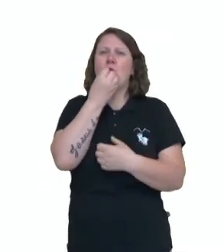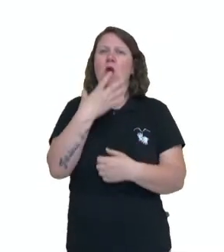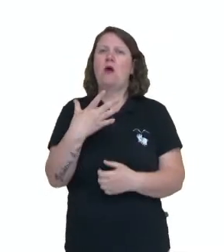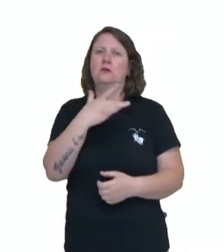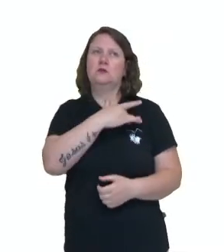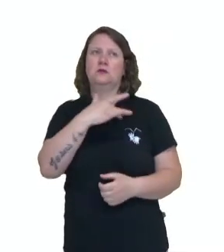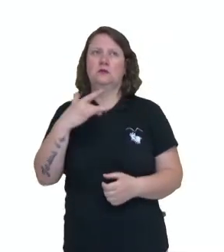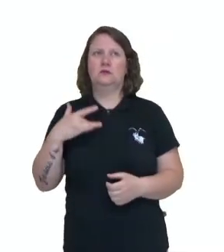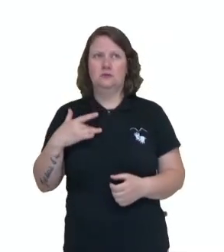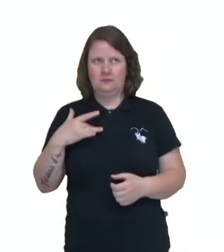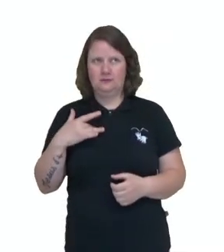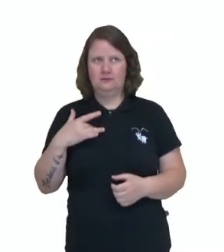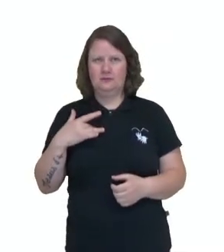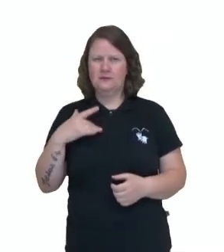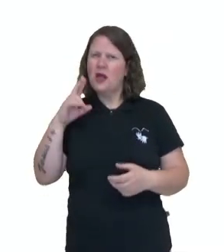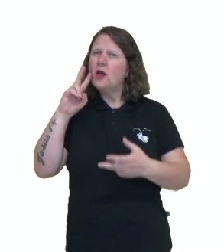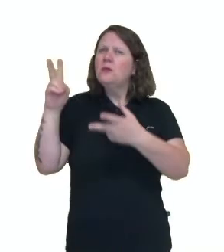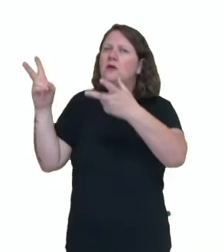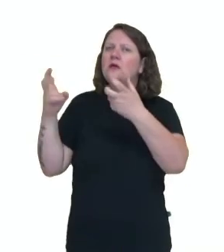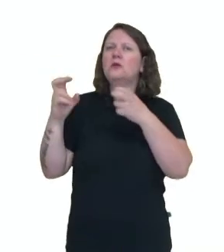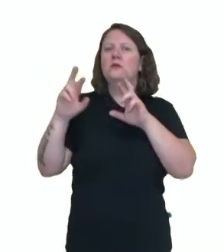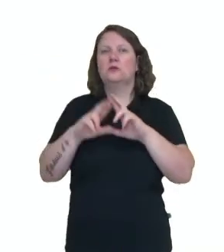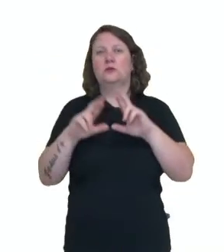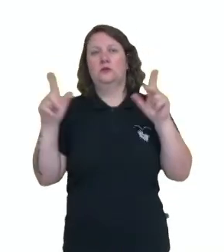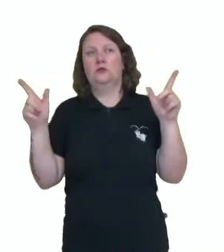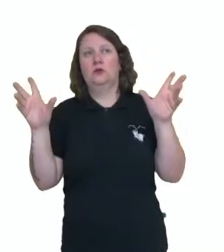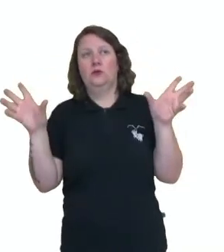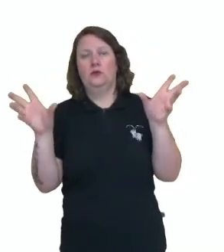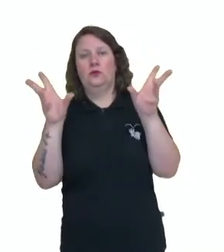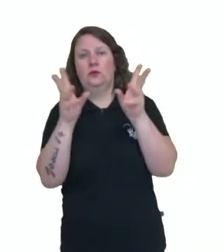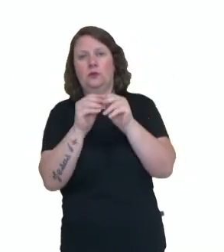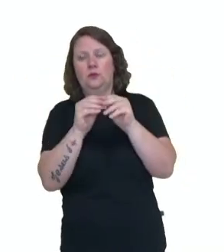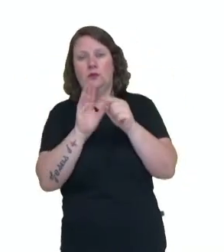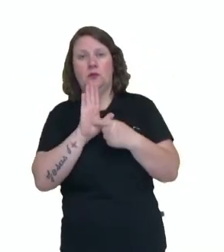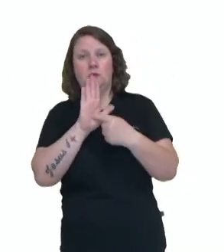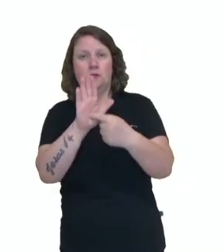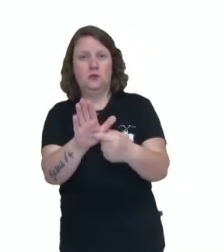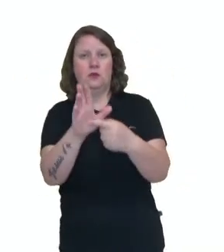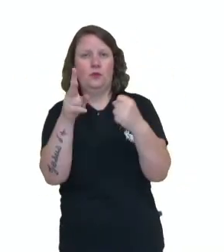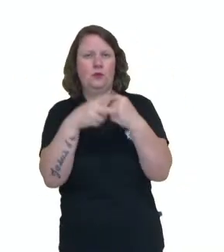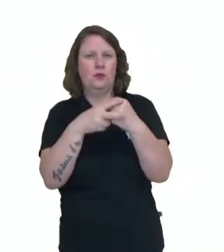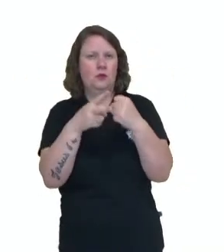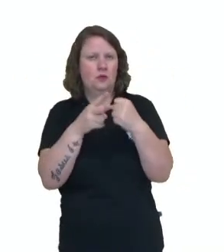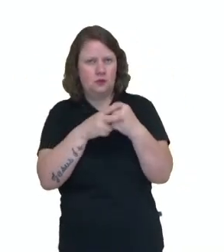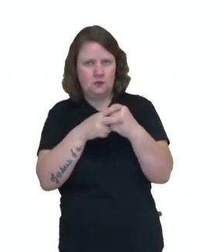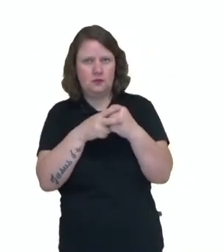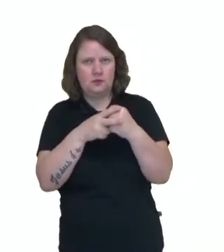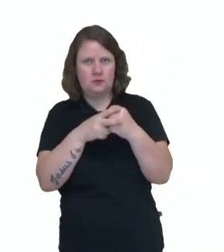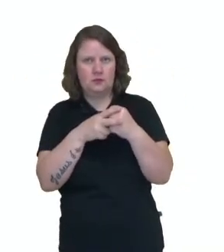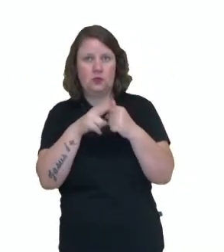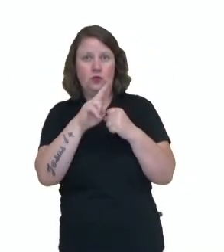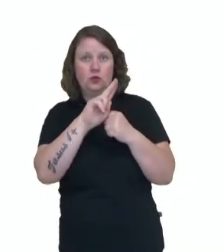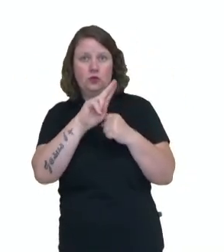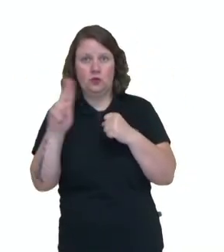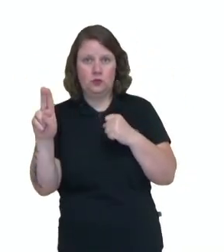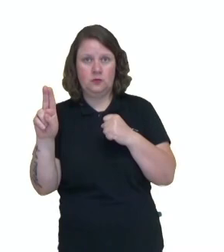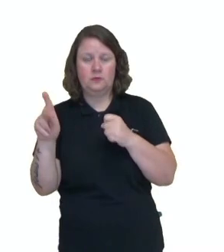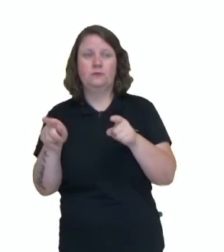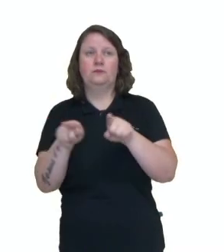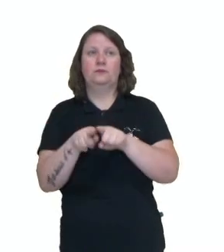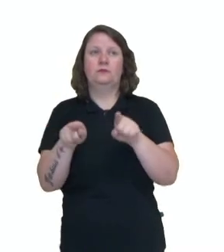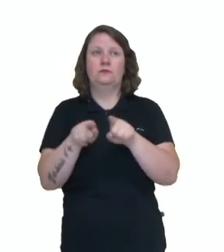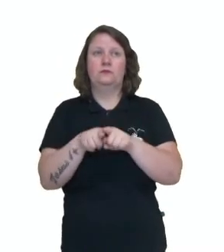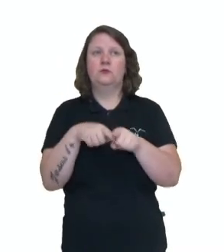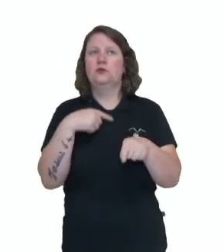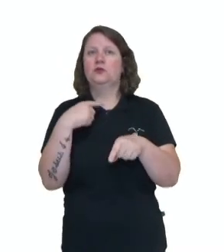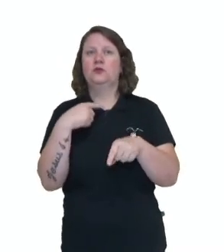a diferença? Na forma reduzida, apresenta o verbo em uma das formas nominais. Não há a conjunção